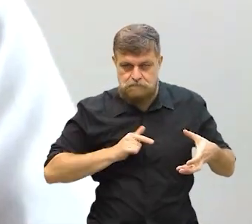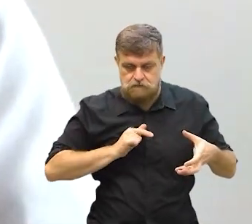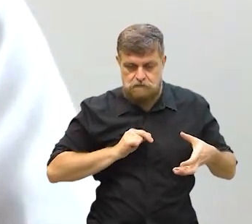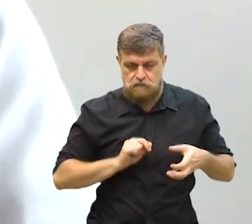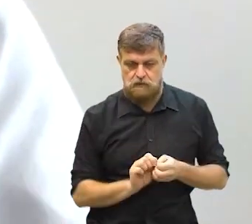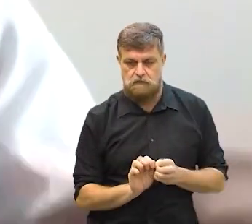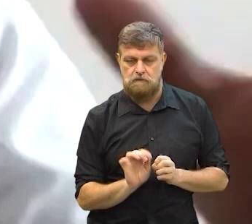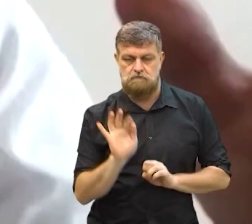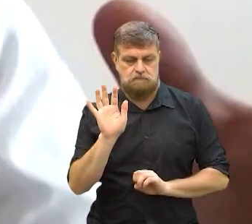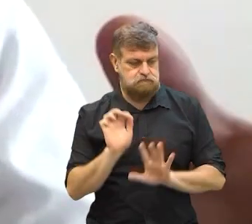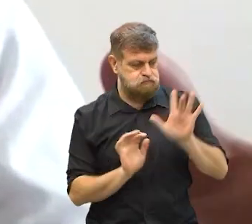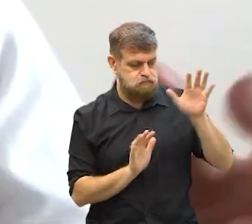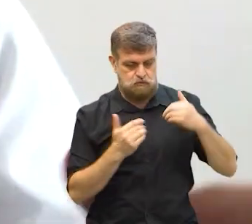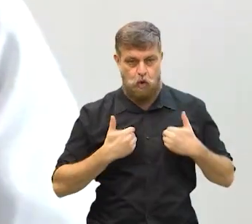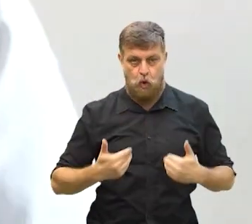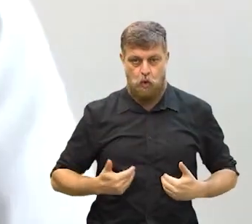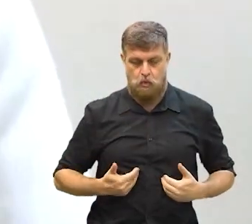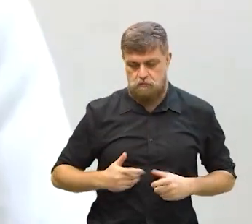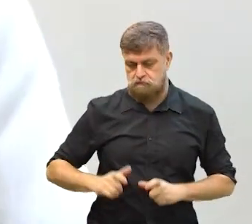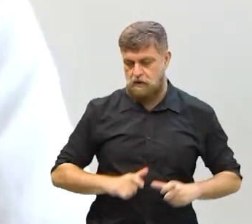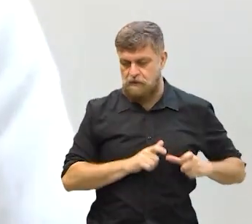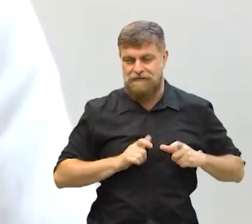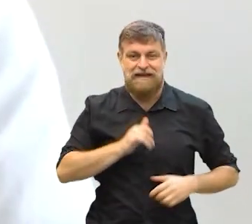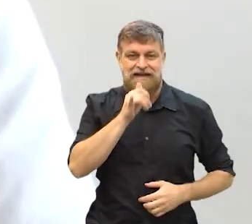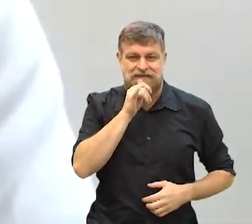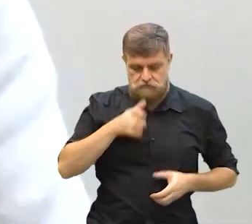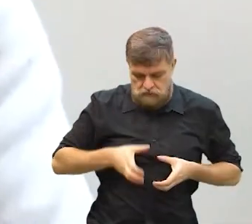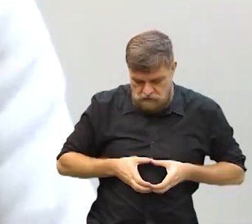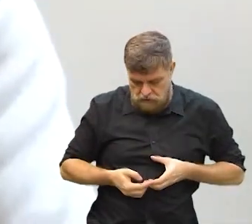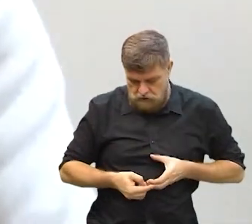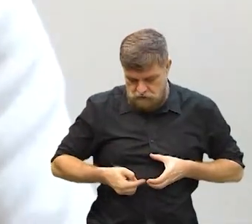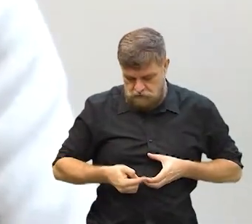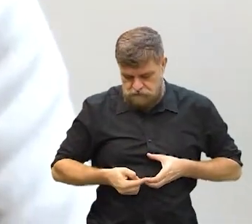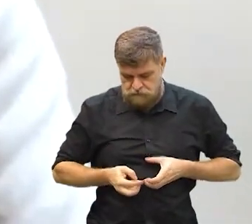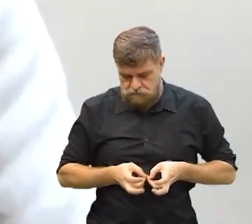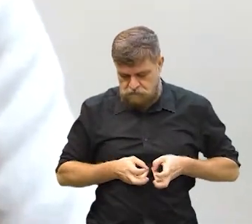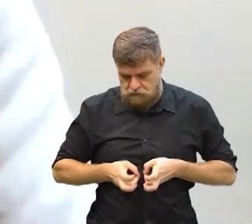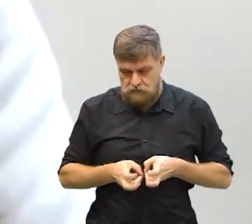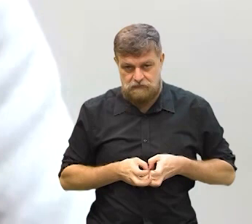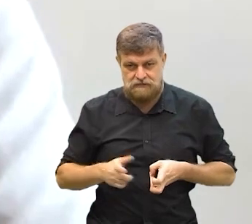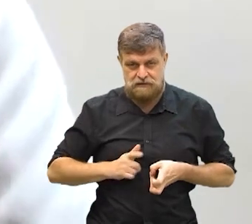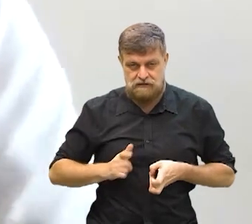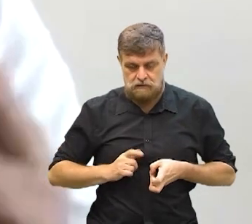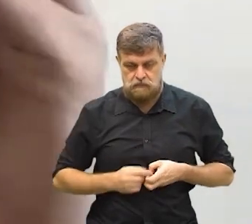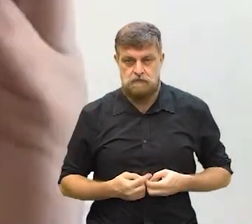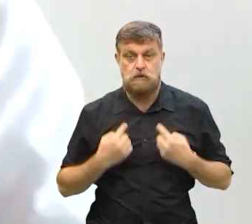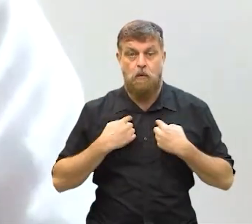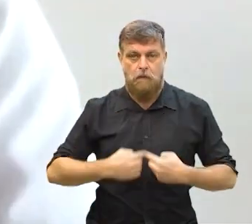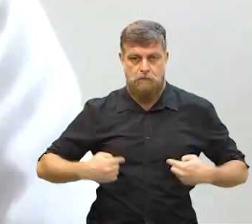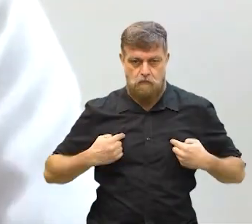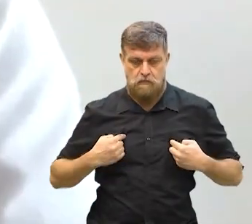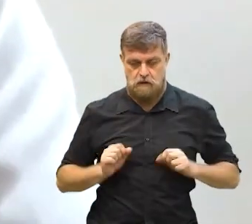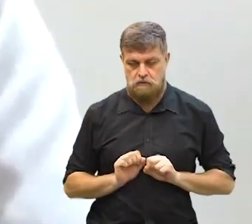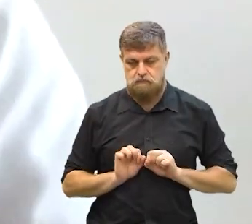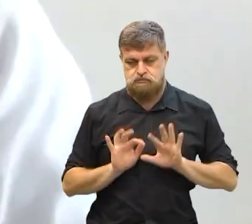se desprenderem e irem parar em outros órgãos. Então, um câncer que está localizado lá no colo do útero, ele pode sim dar um nódulo pulmonar,